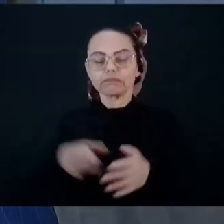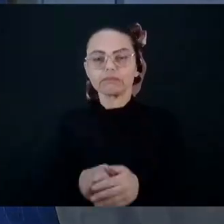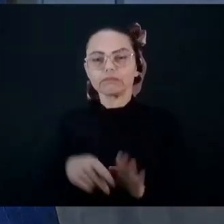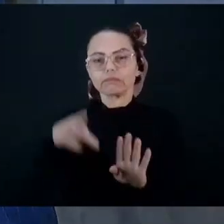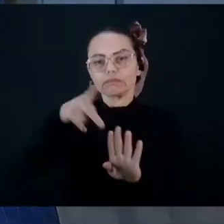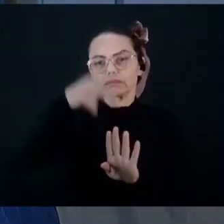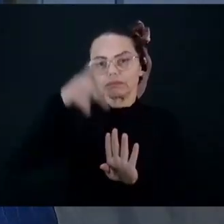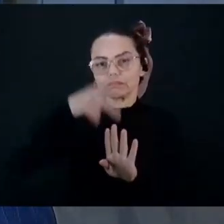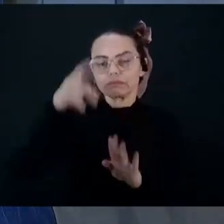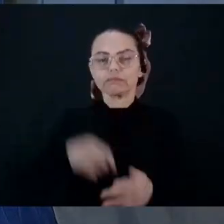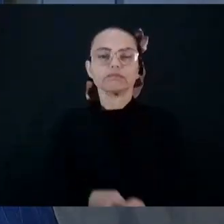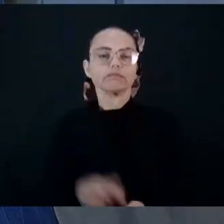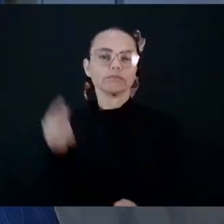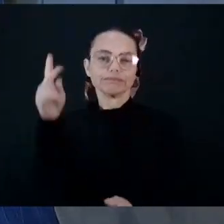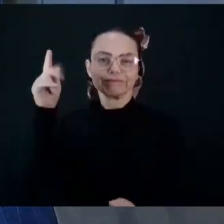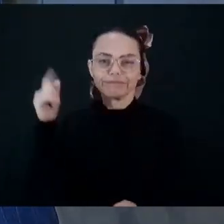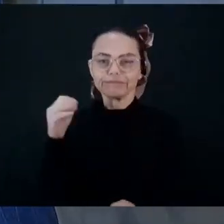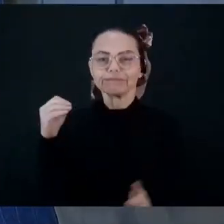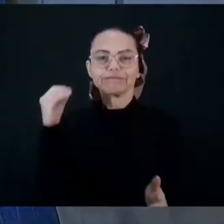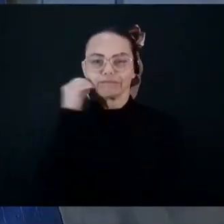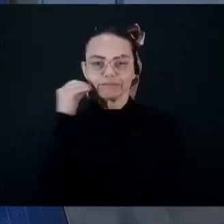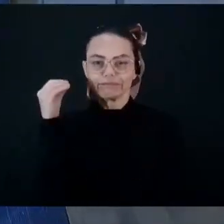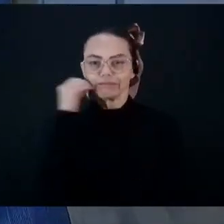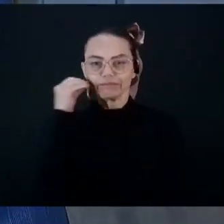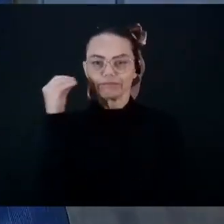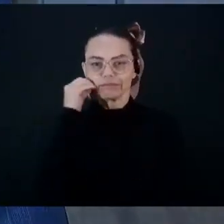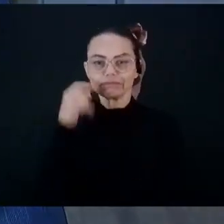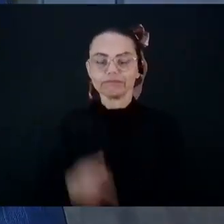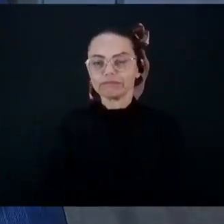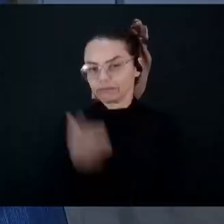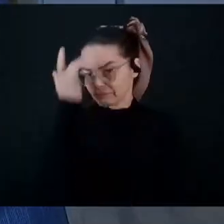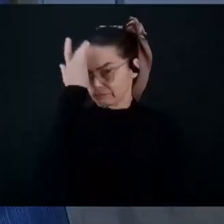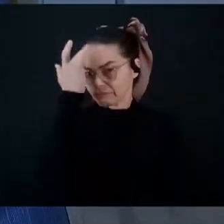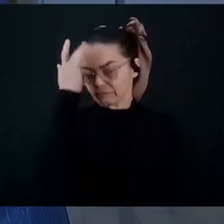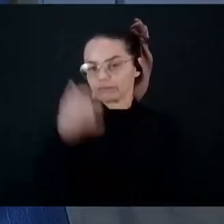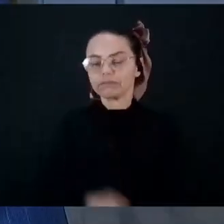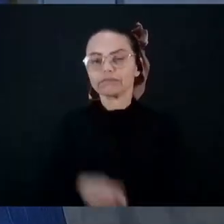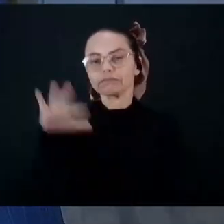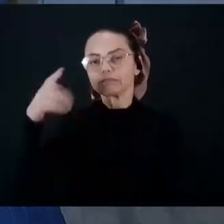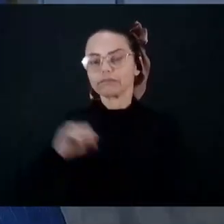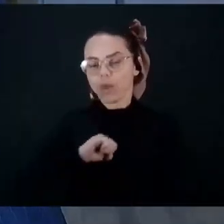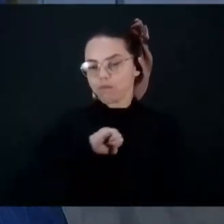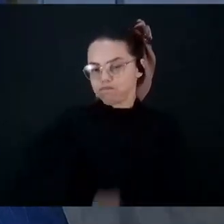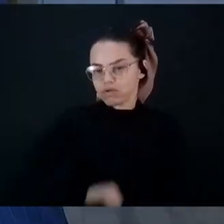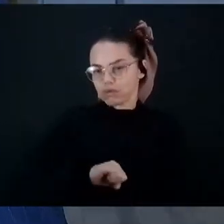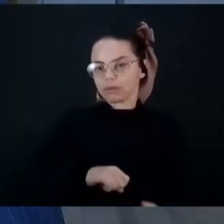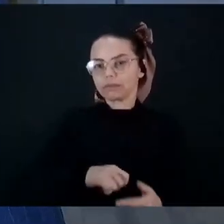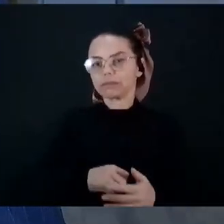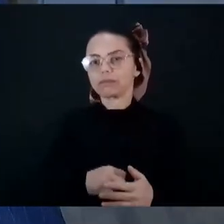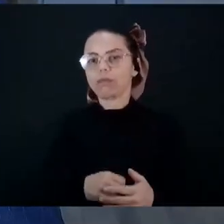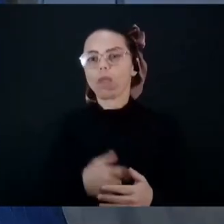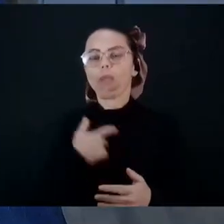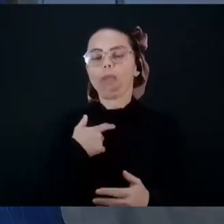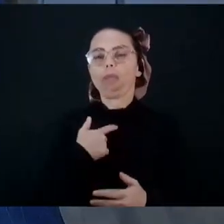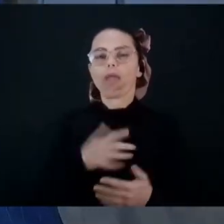vêm tentando facilitar a realização do aborto no nosso país. É um tema denso, é um